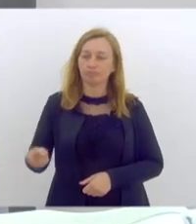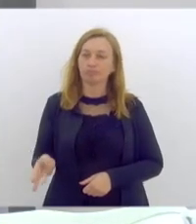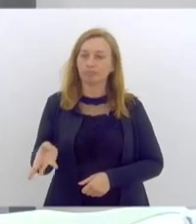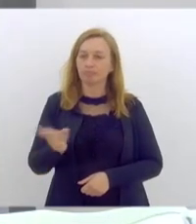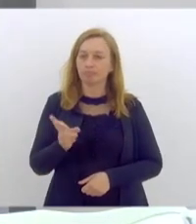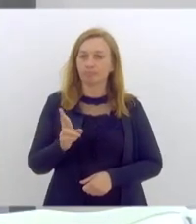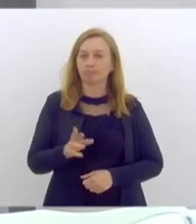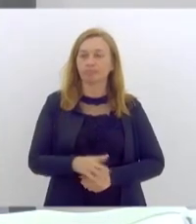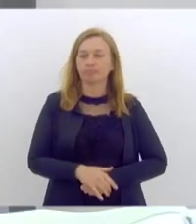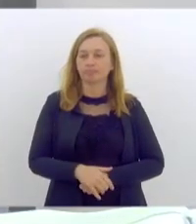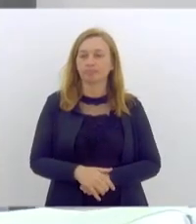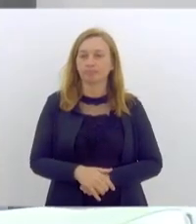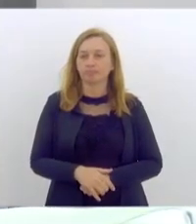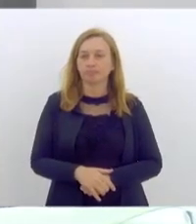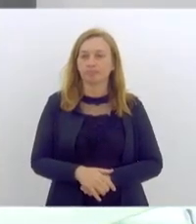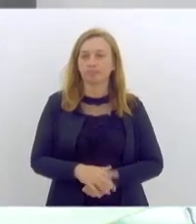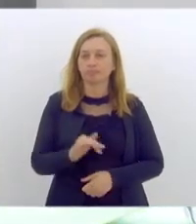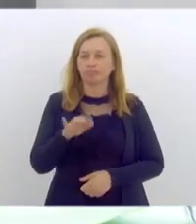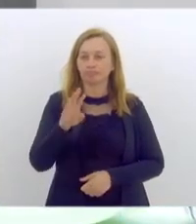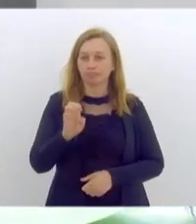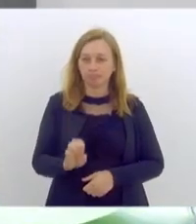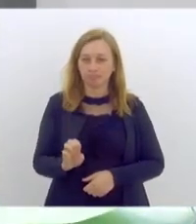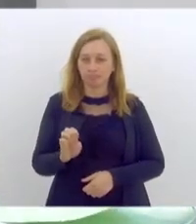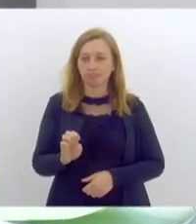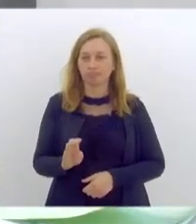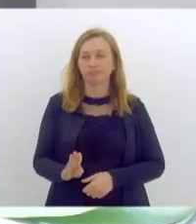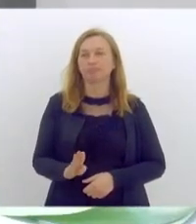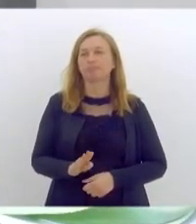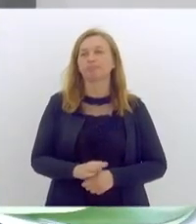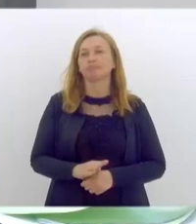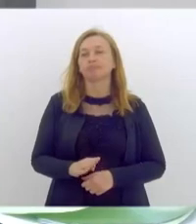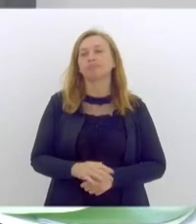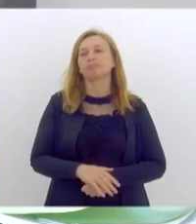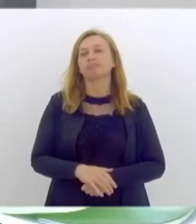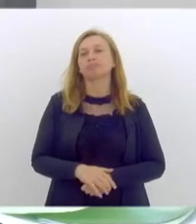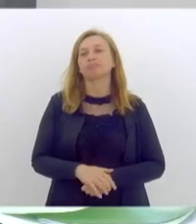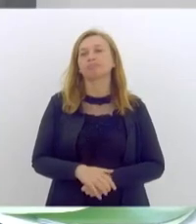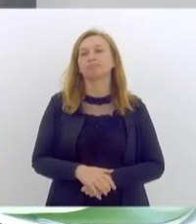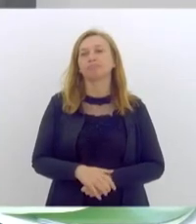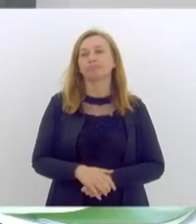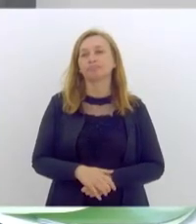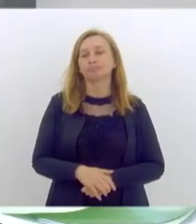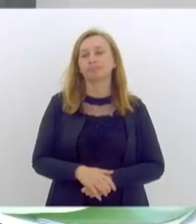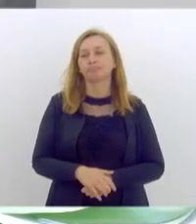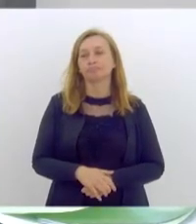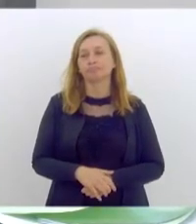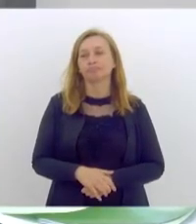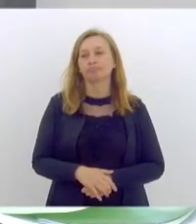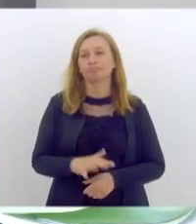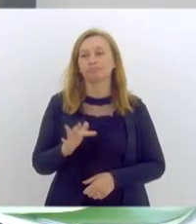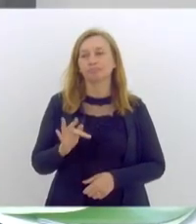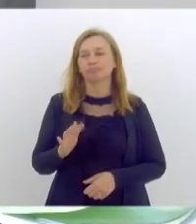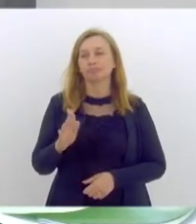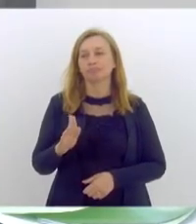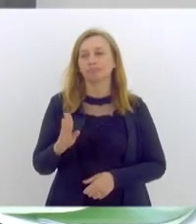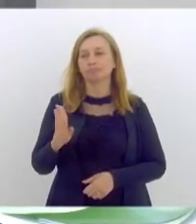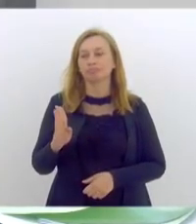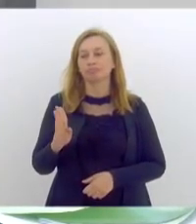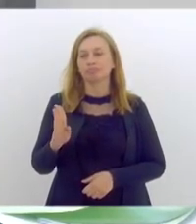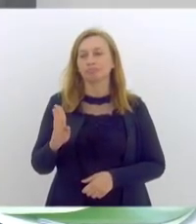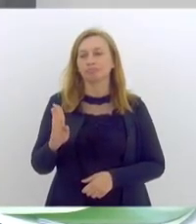do fundef do Fundep desculpe original Fundep